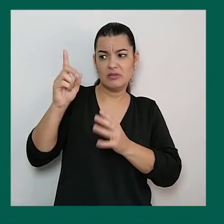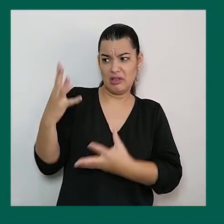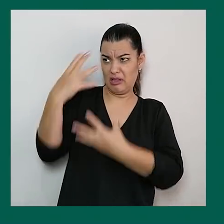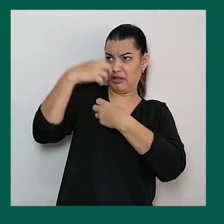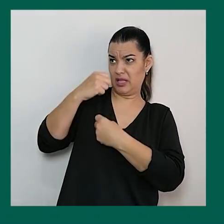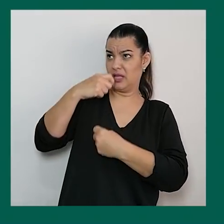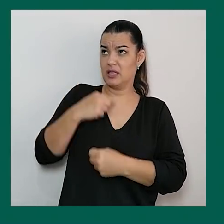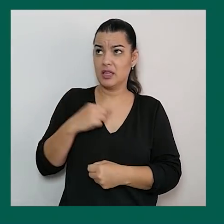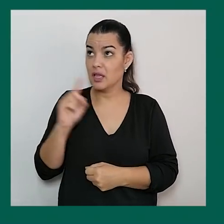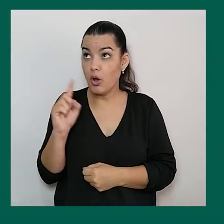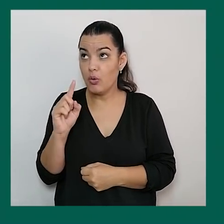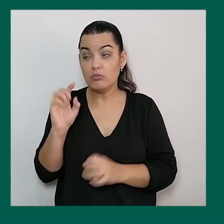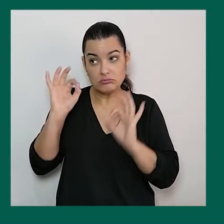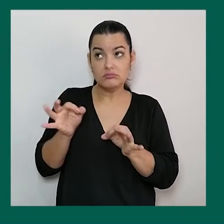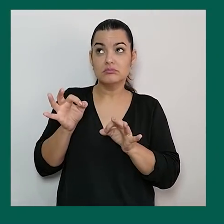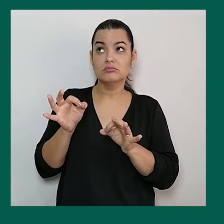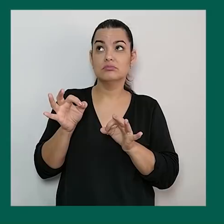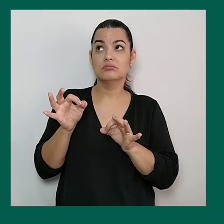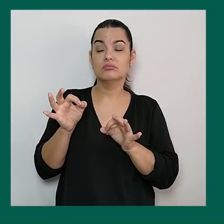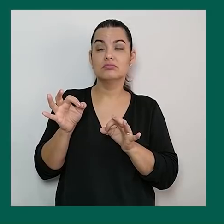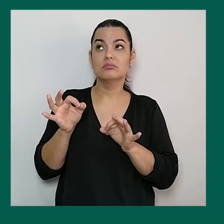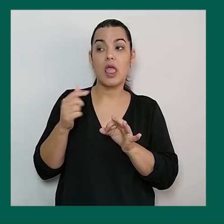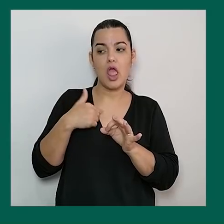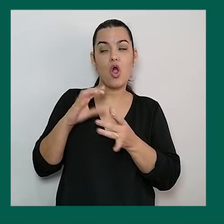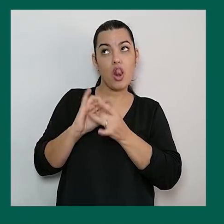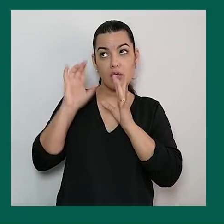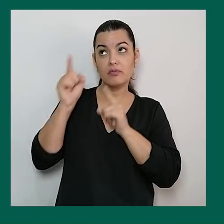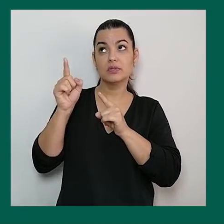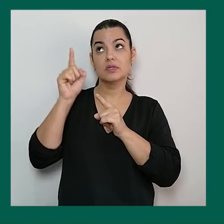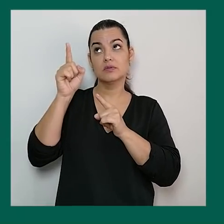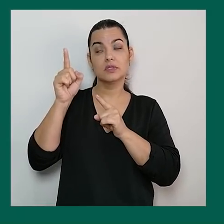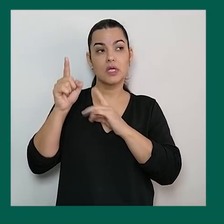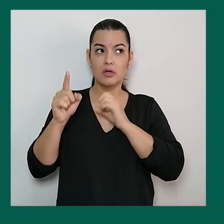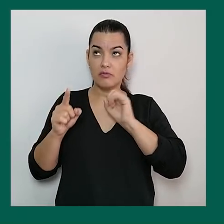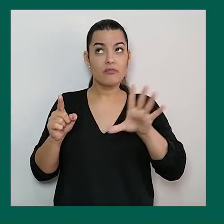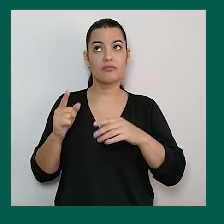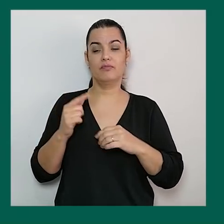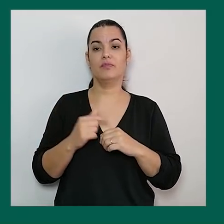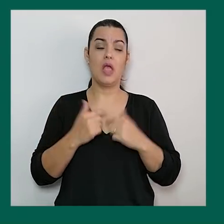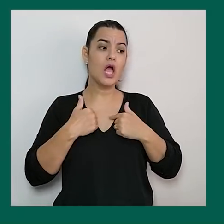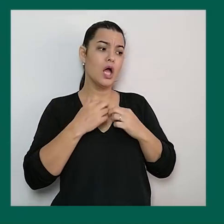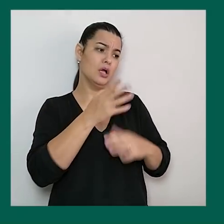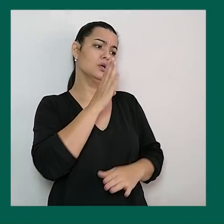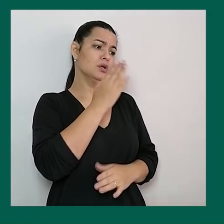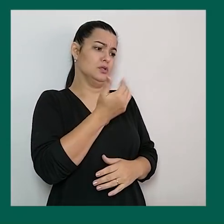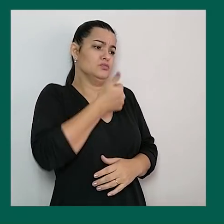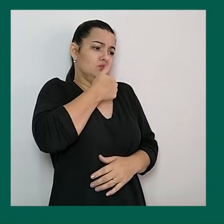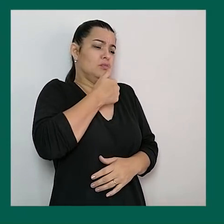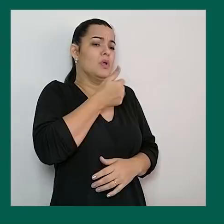eu te soltar?", assegurou-se cautelosa a lesma. "Não, eu juro." Assim que